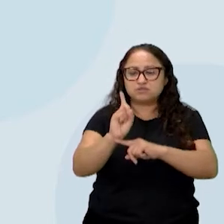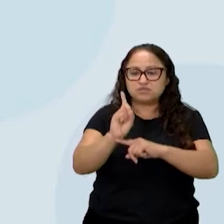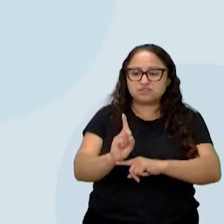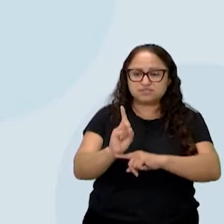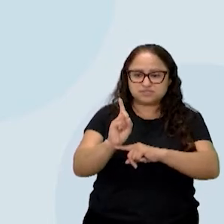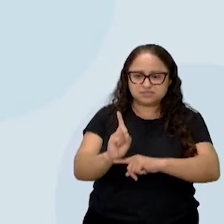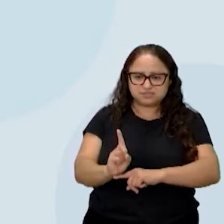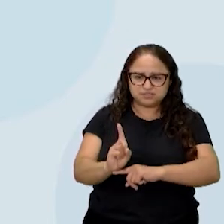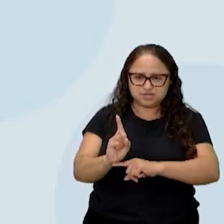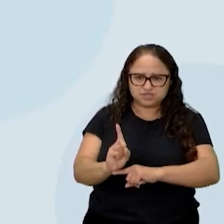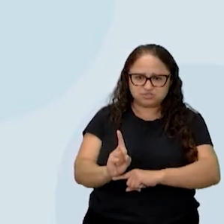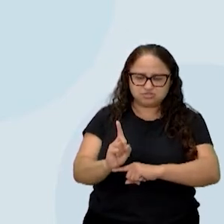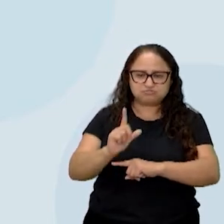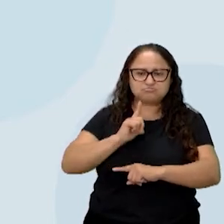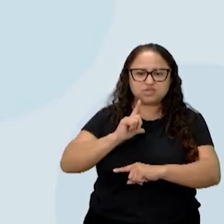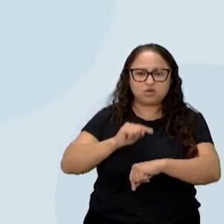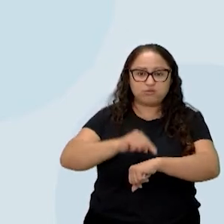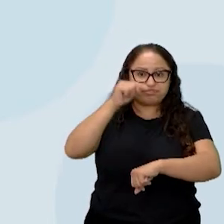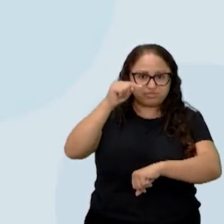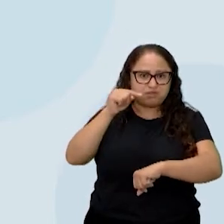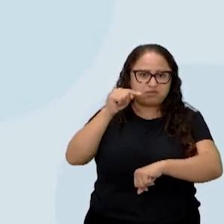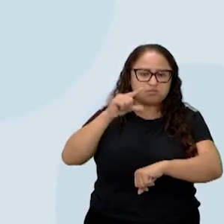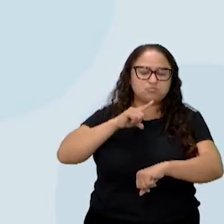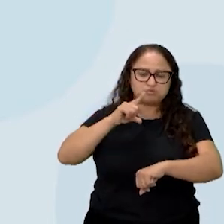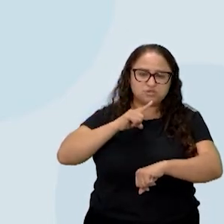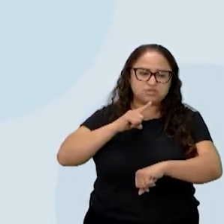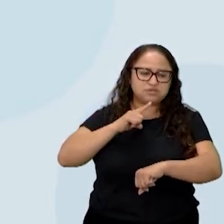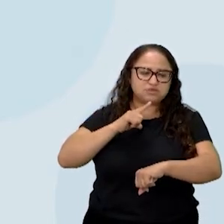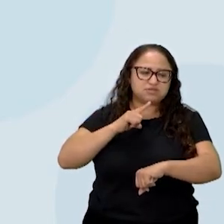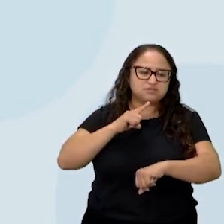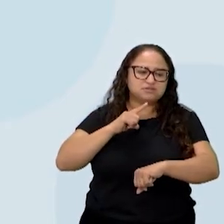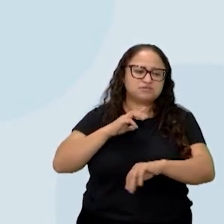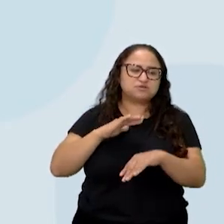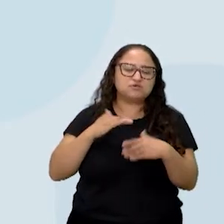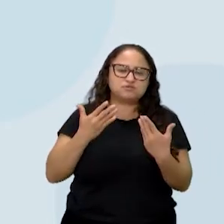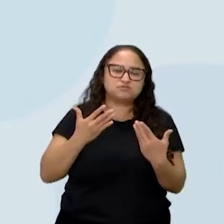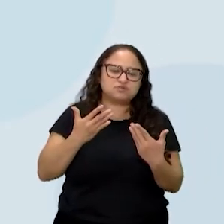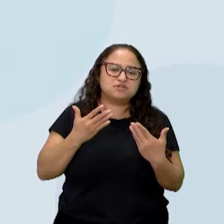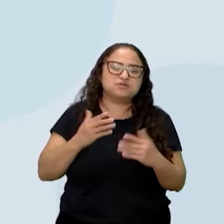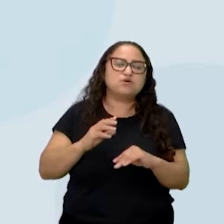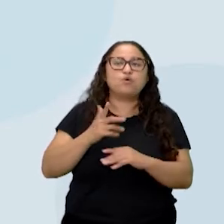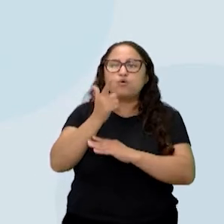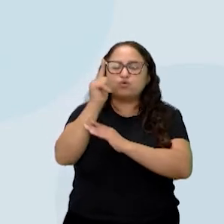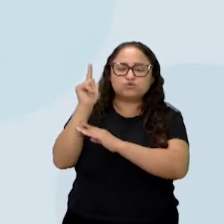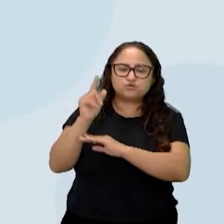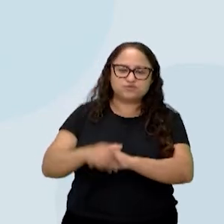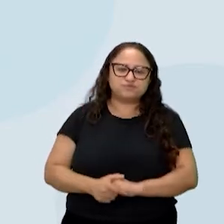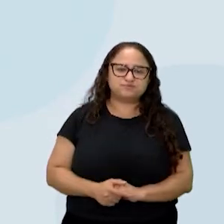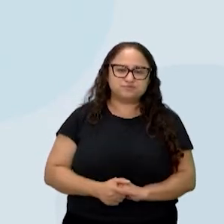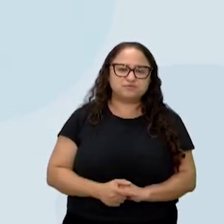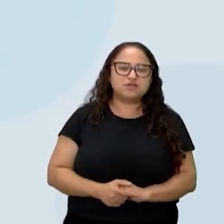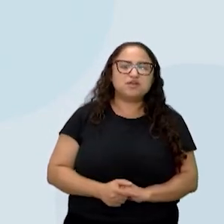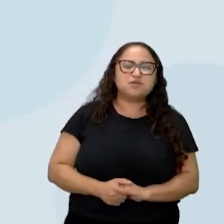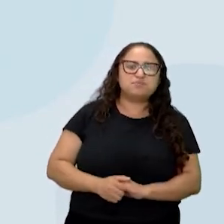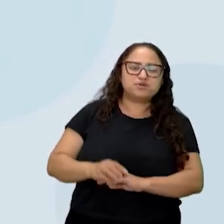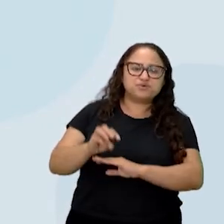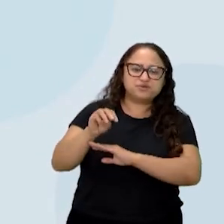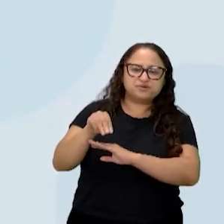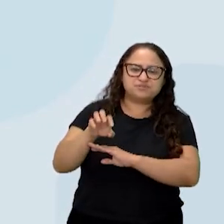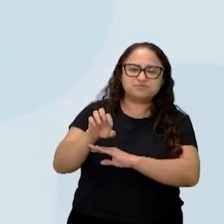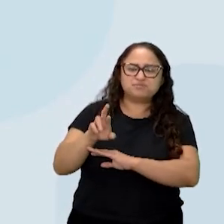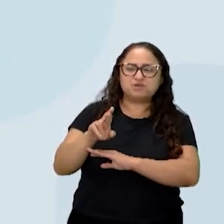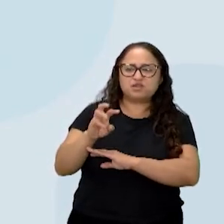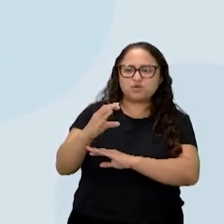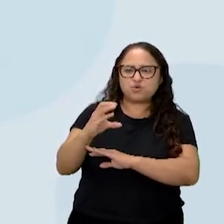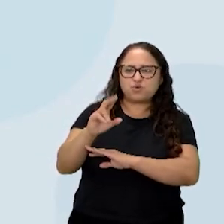desses planetas, o tempo com relação a um em relação ao outro, tá? Falamos lá de Mercúrio, né? Falamos da